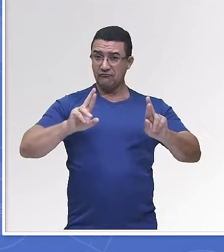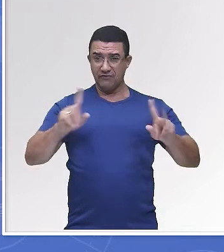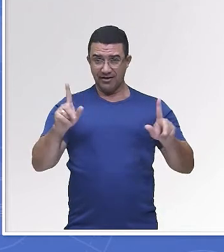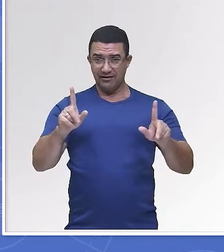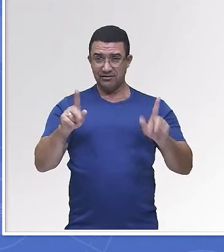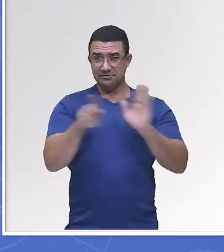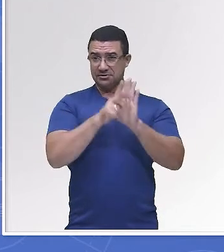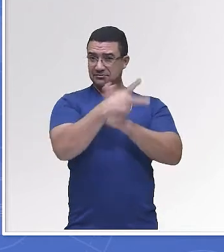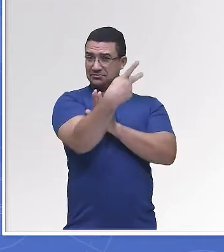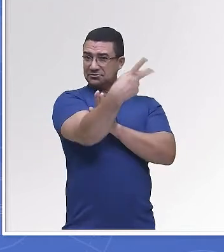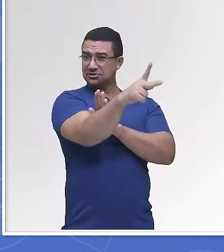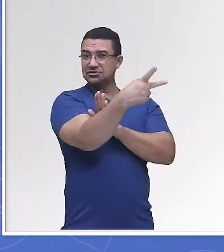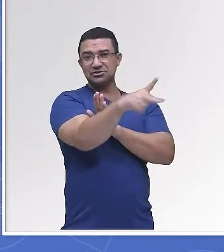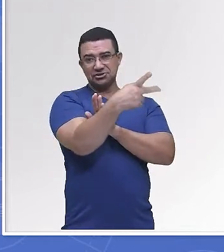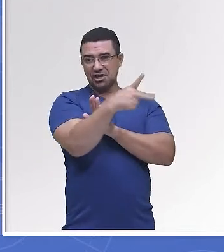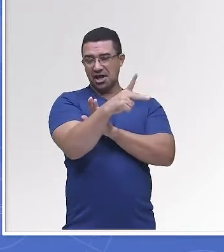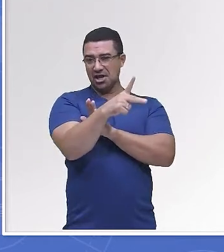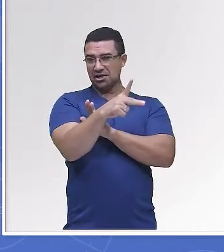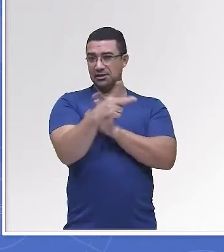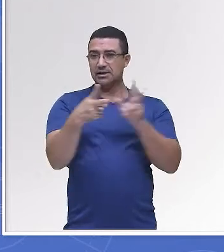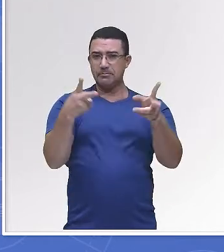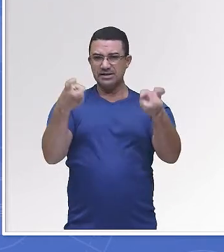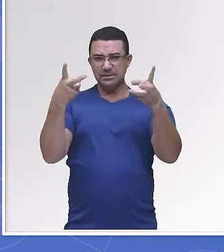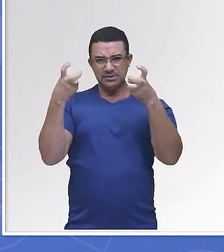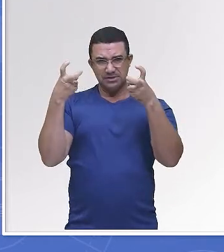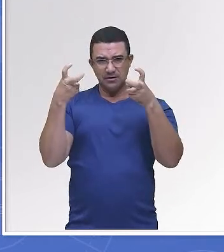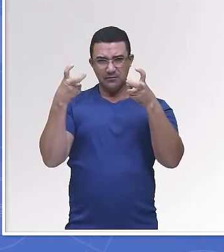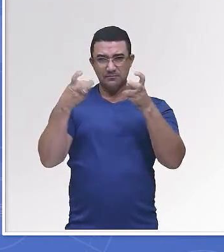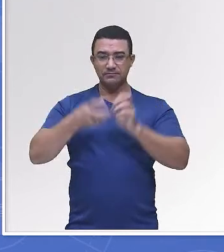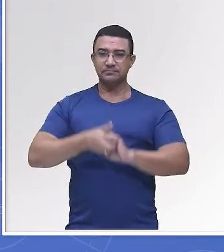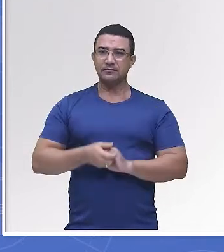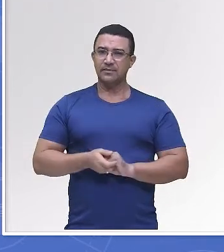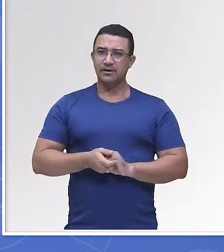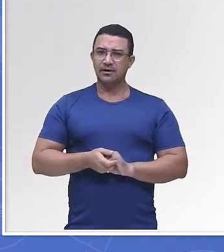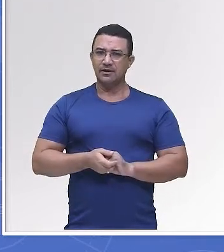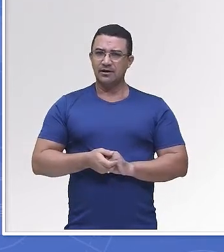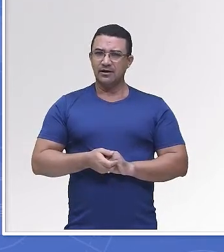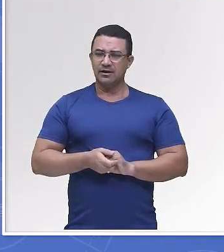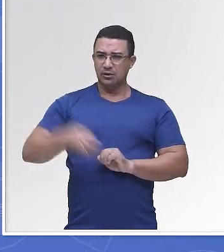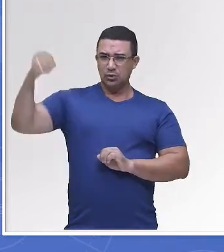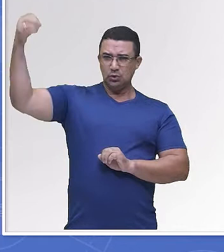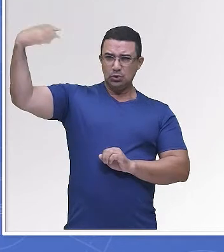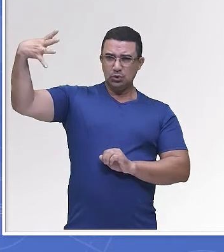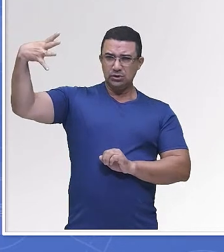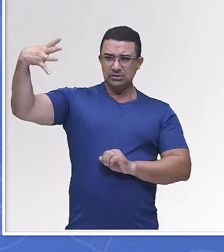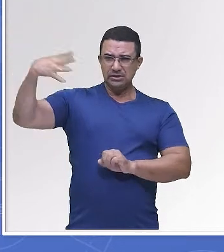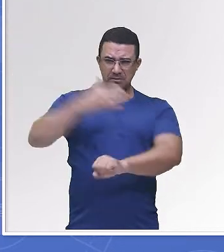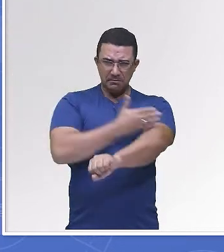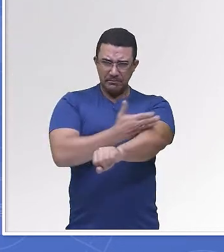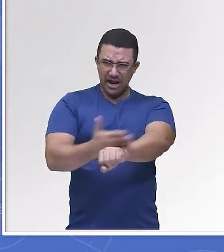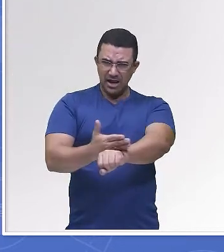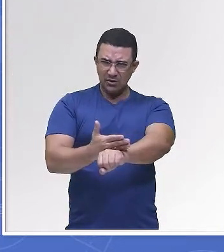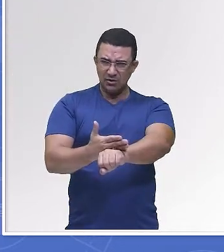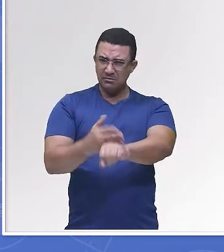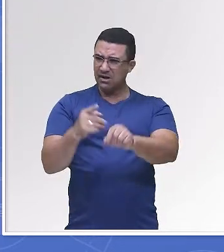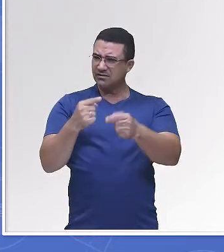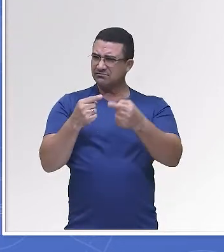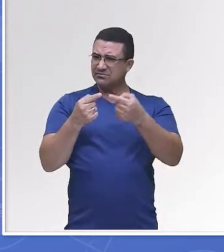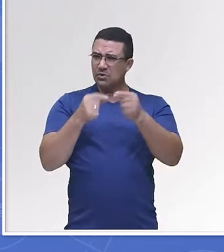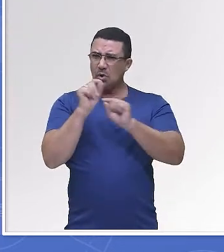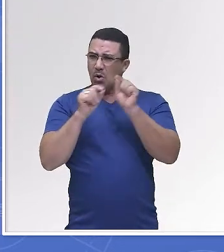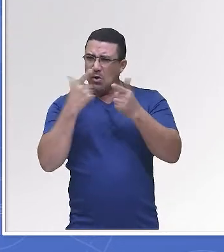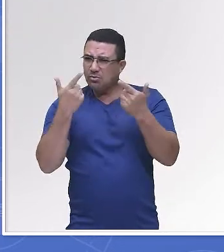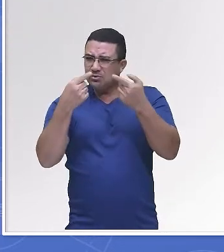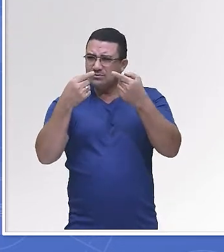ele diz que é uma claridade branca e seca. Branco, ok, mas é seco, é a maneira como percebe, correto? Então, é